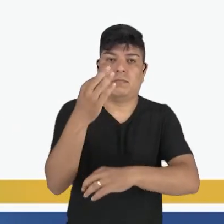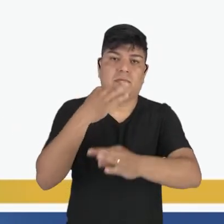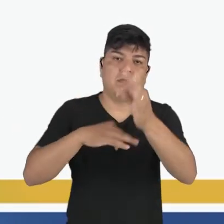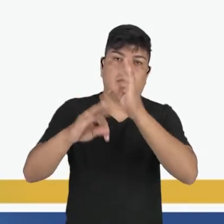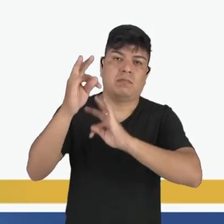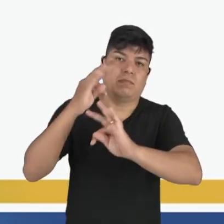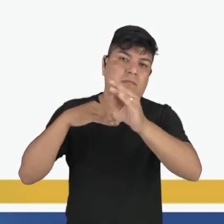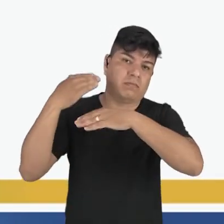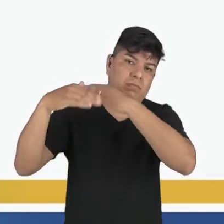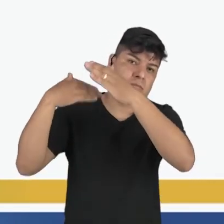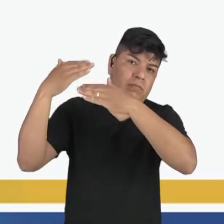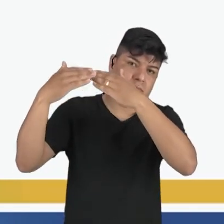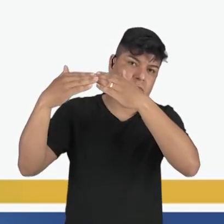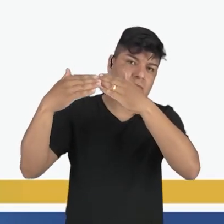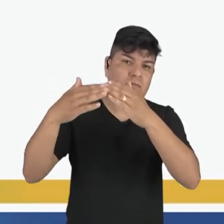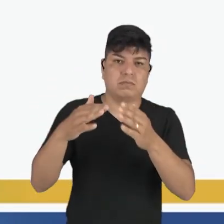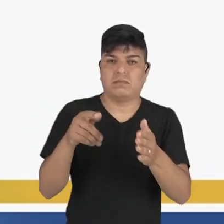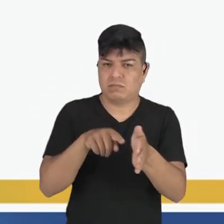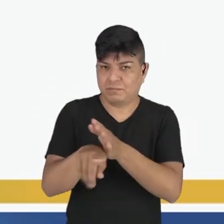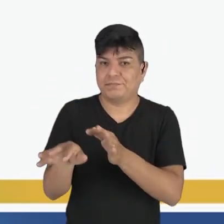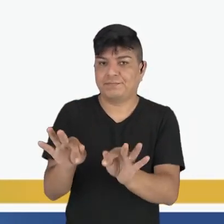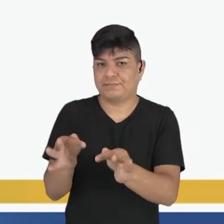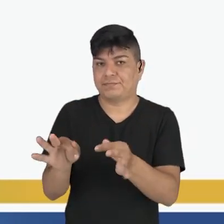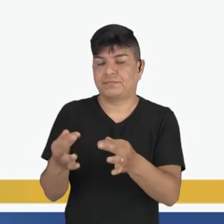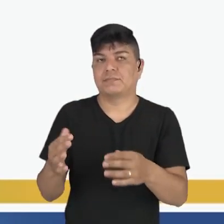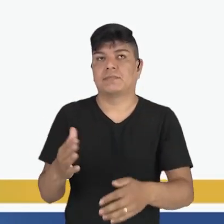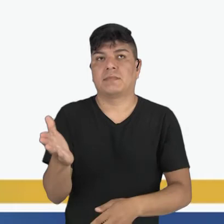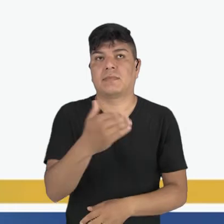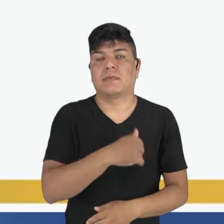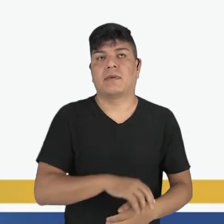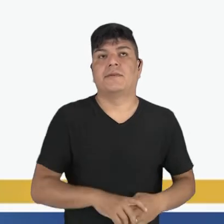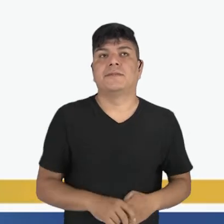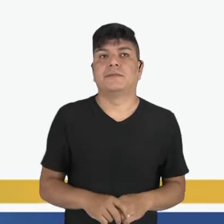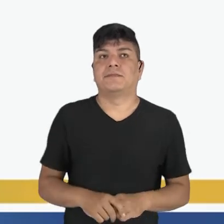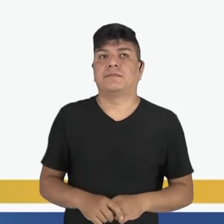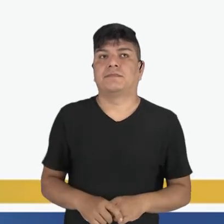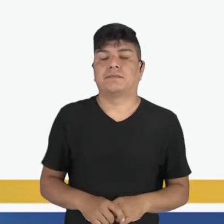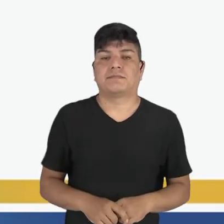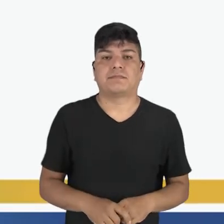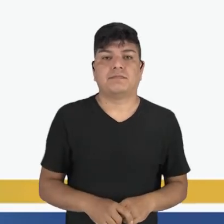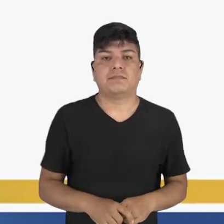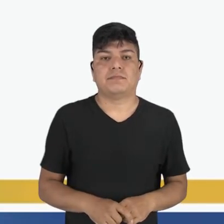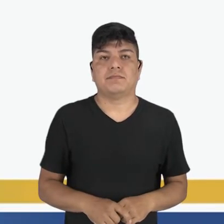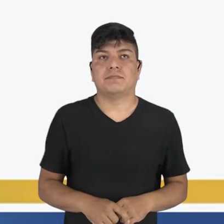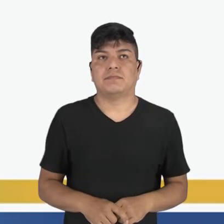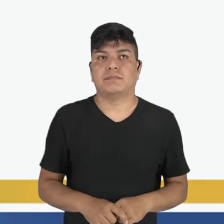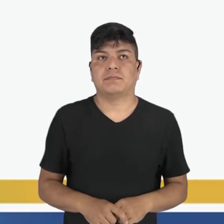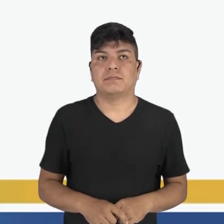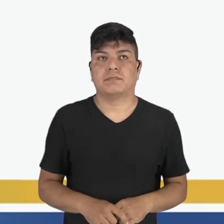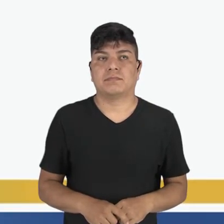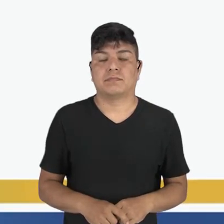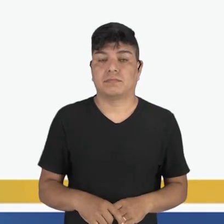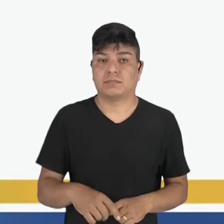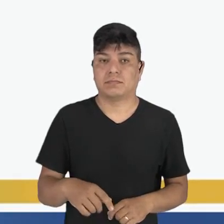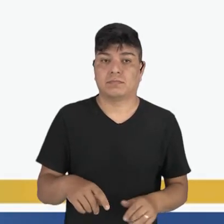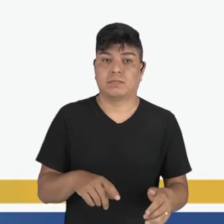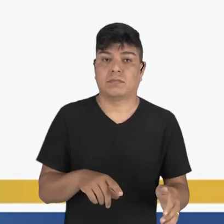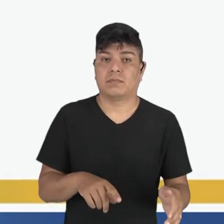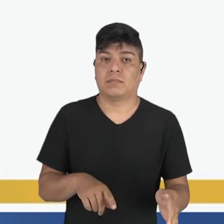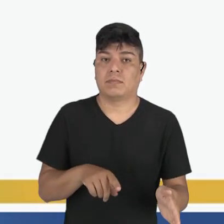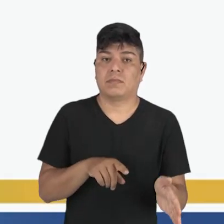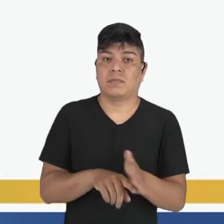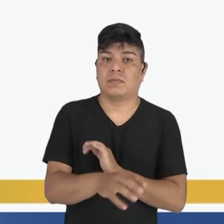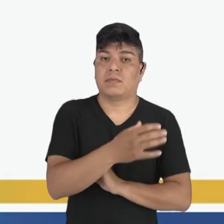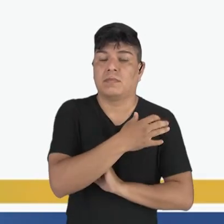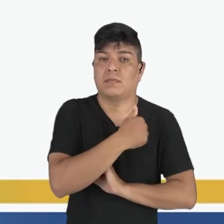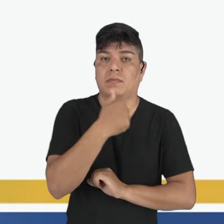tecnológico? O que vocês acham? São questões bem simples, né? Bora lá? 3, 2... Questão número 1, gente.